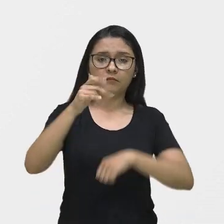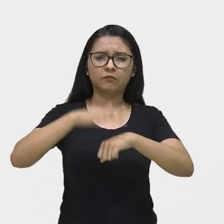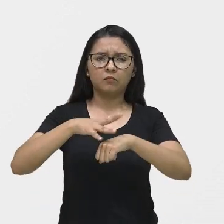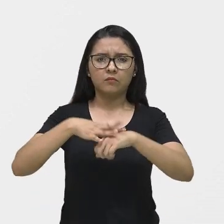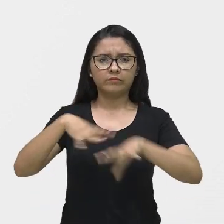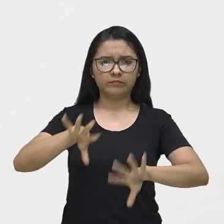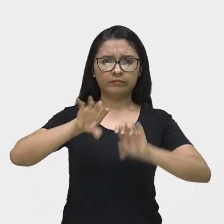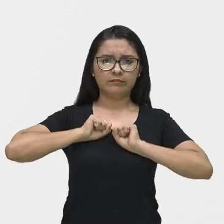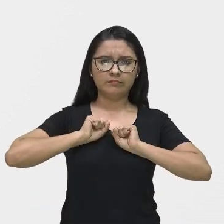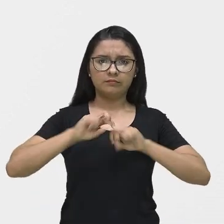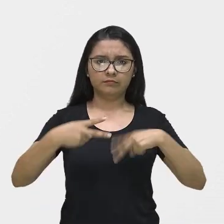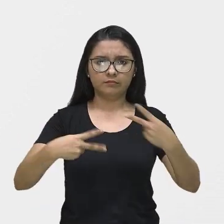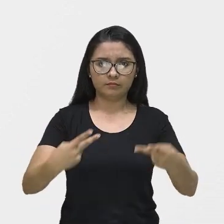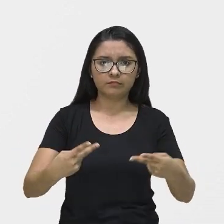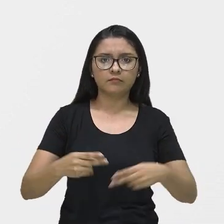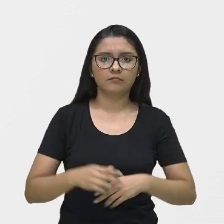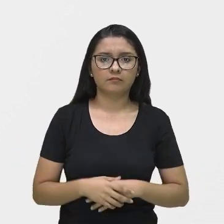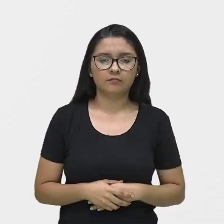prevenção às doenças